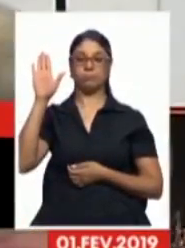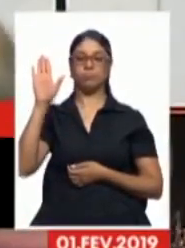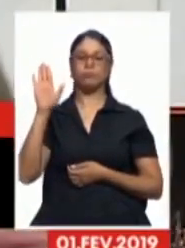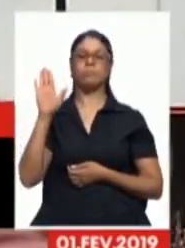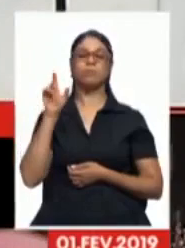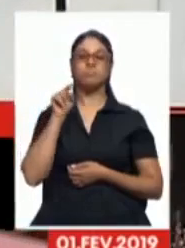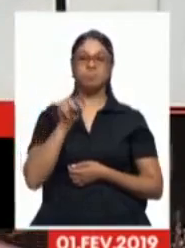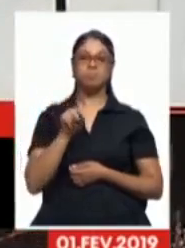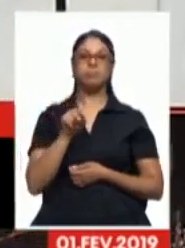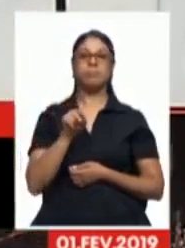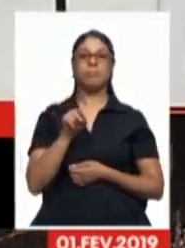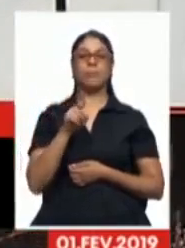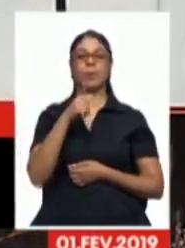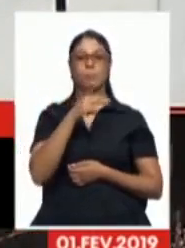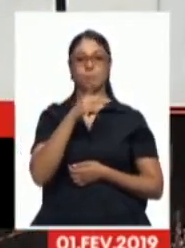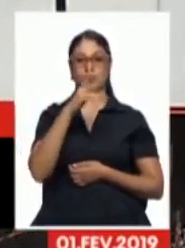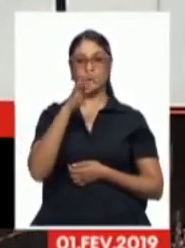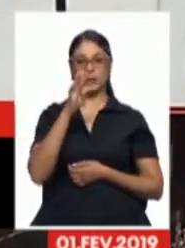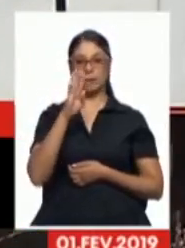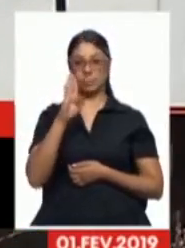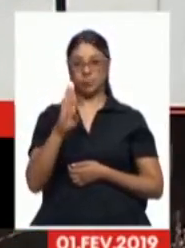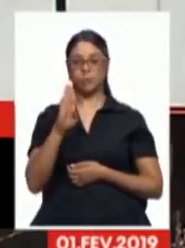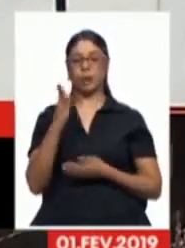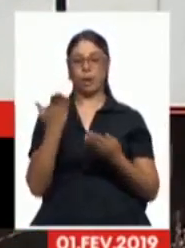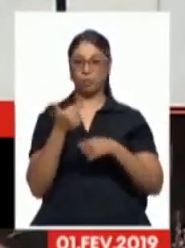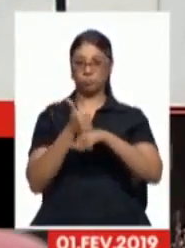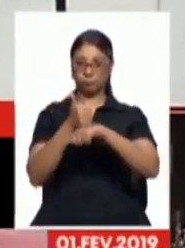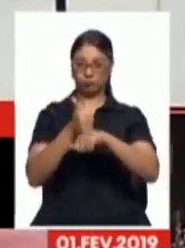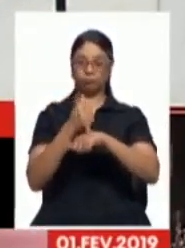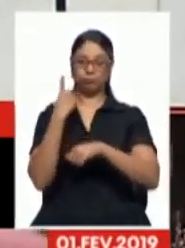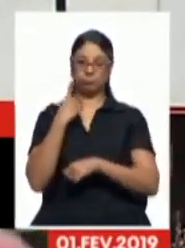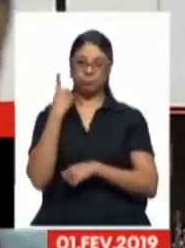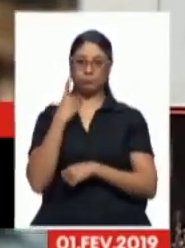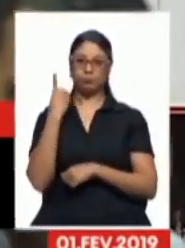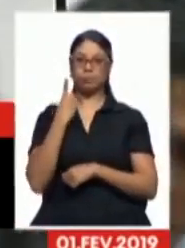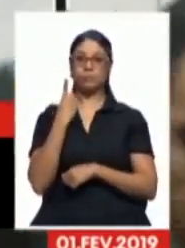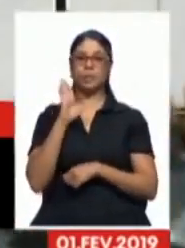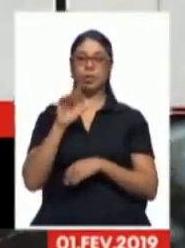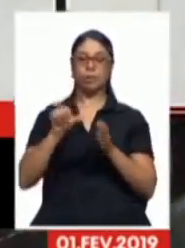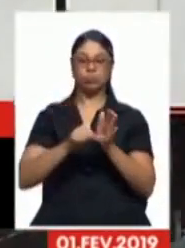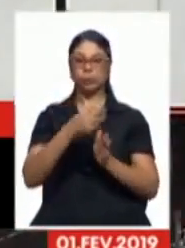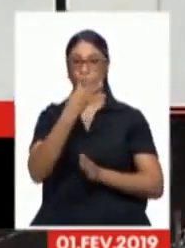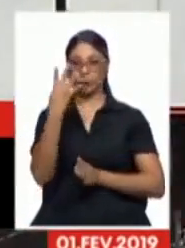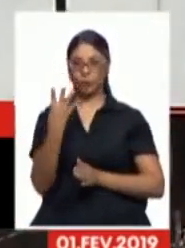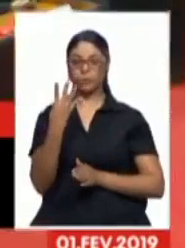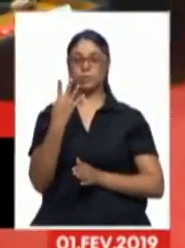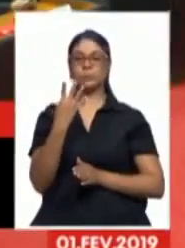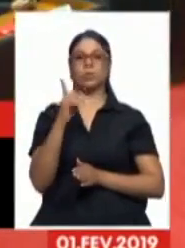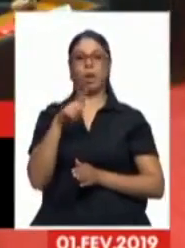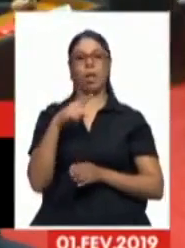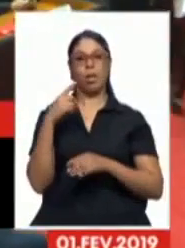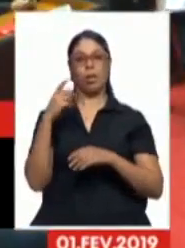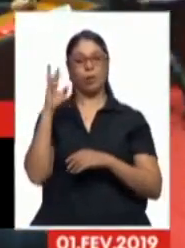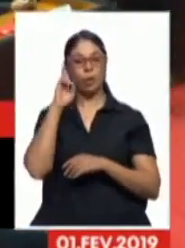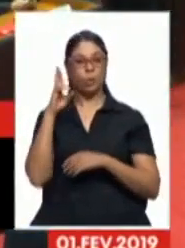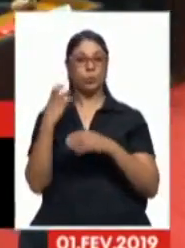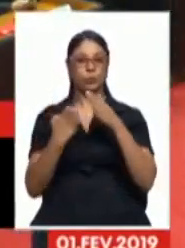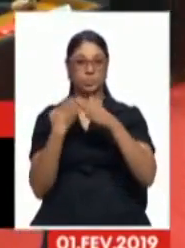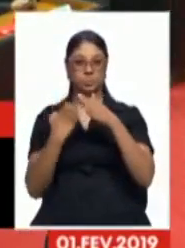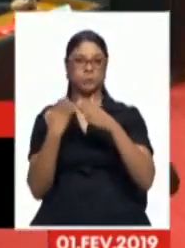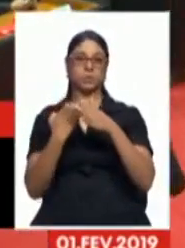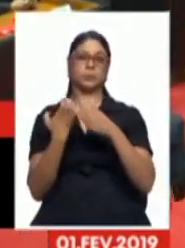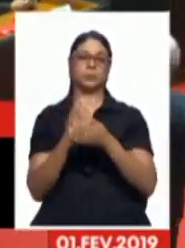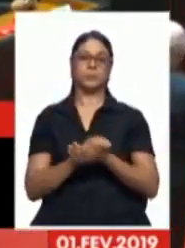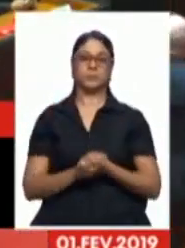Braulio Braz, do PTB, acaba de tomar posse. Braulio Braz, que está no quarto mandato, é um empresário Bruno da região de Castro, da Zona da Mata.